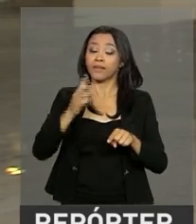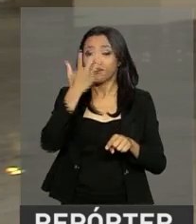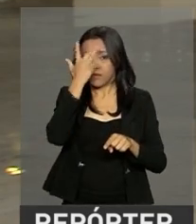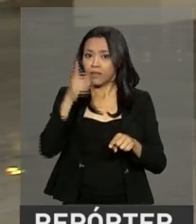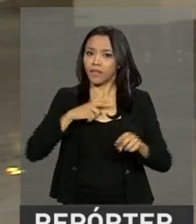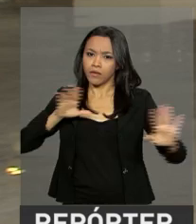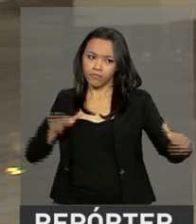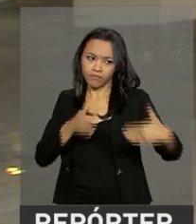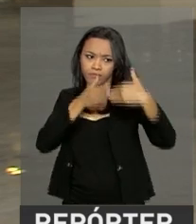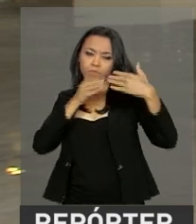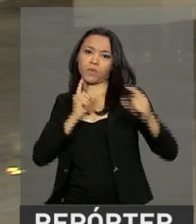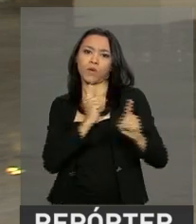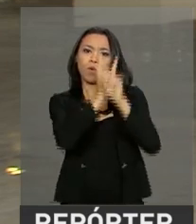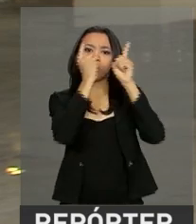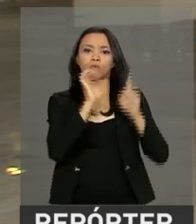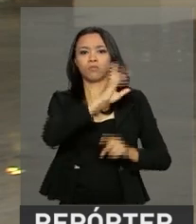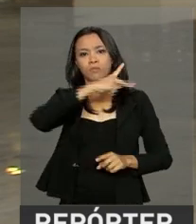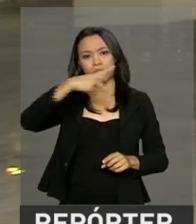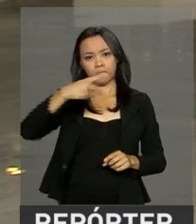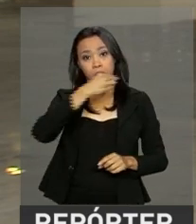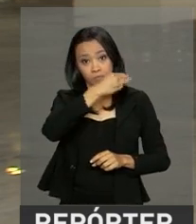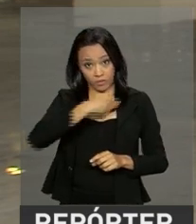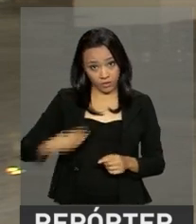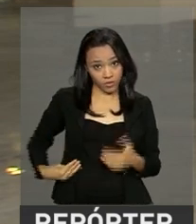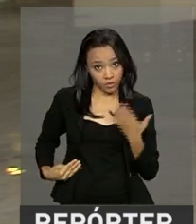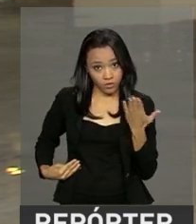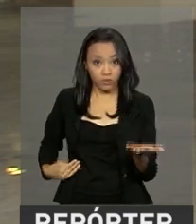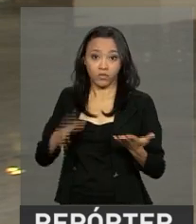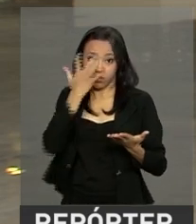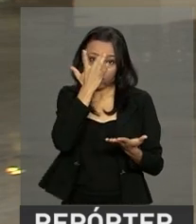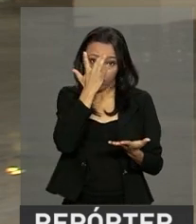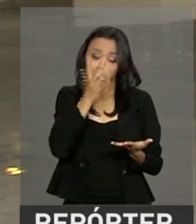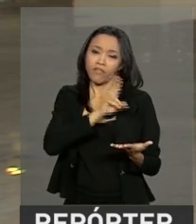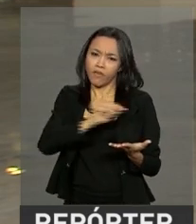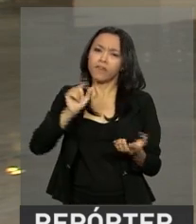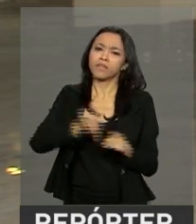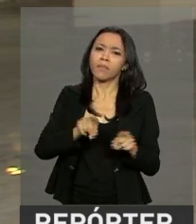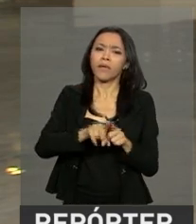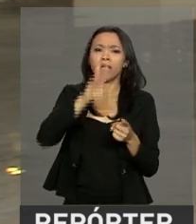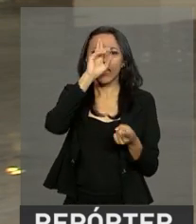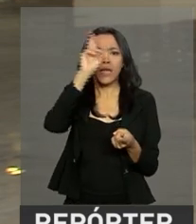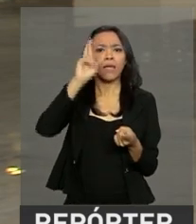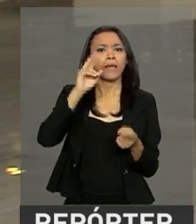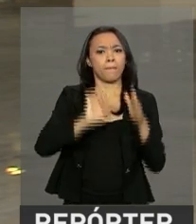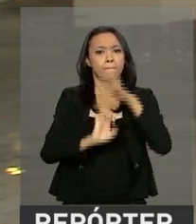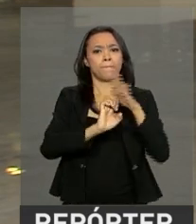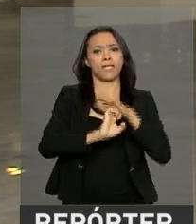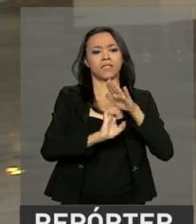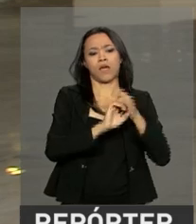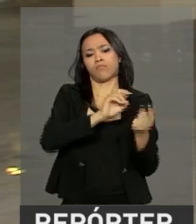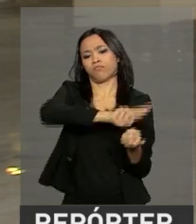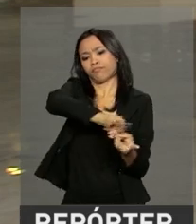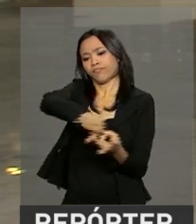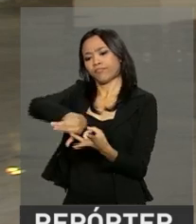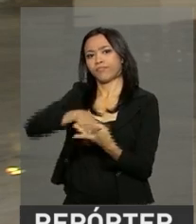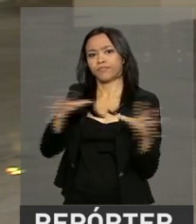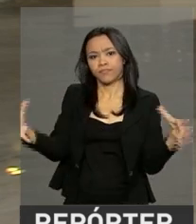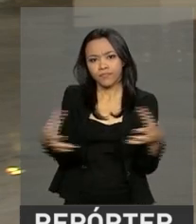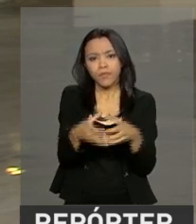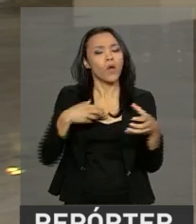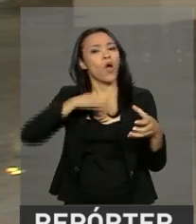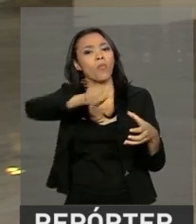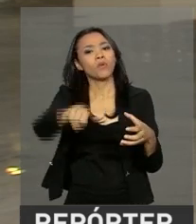primeiro-ministro indiano narendra mod ele também vai se reunir com empresários da Índia para conversar sobre oportunidades de